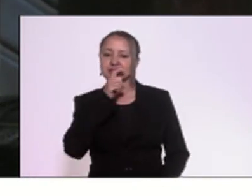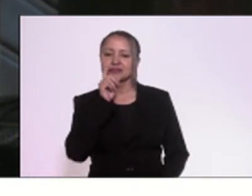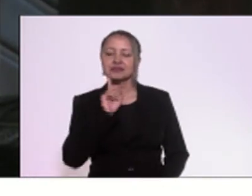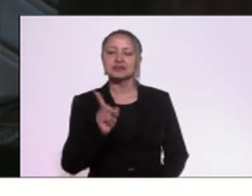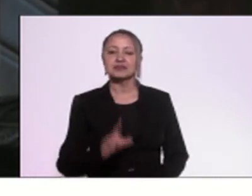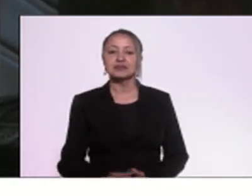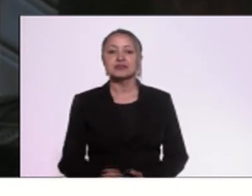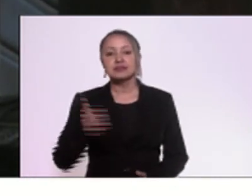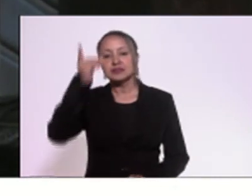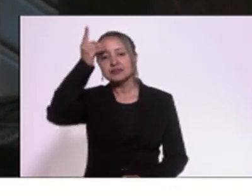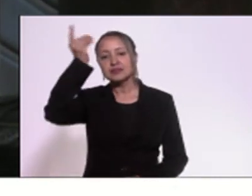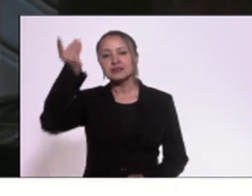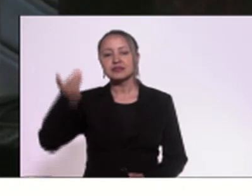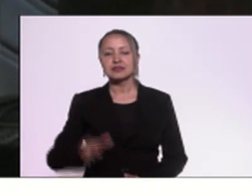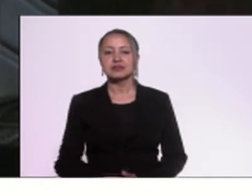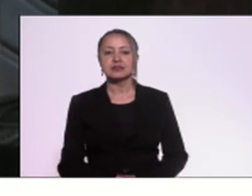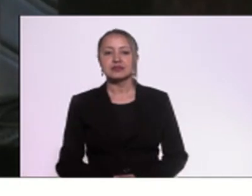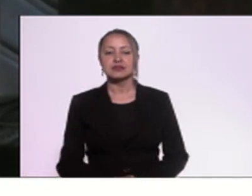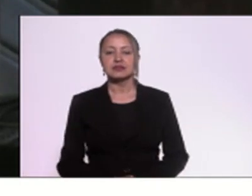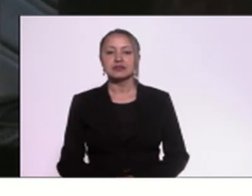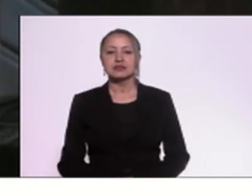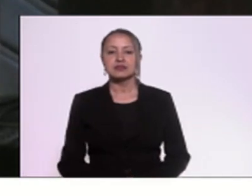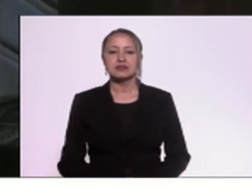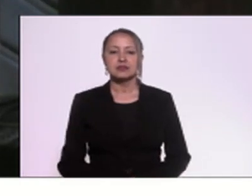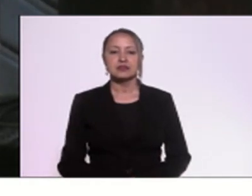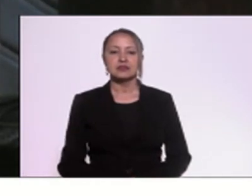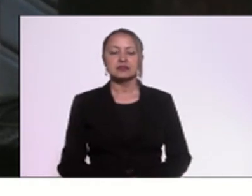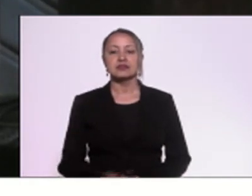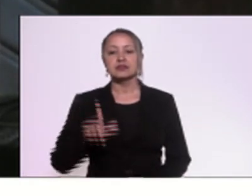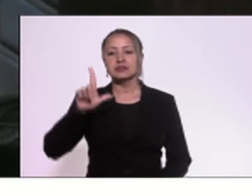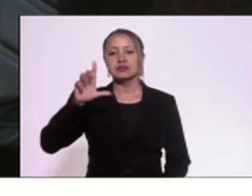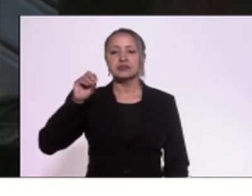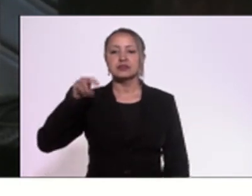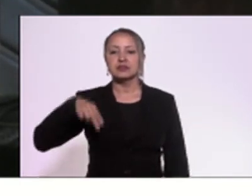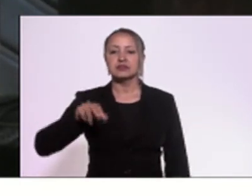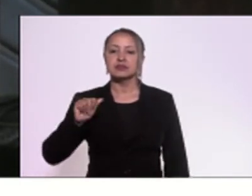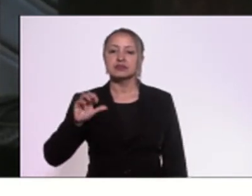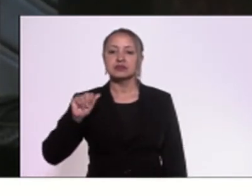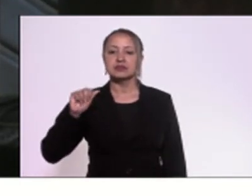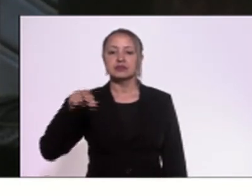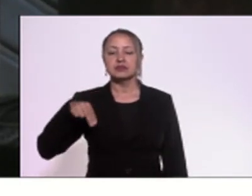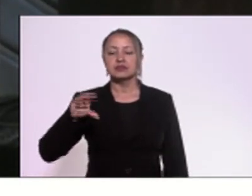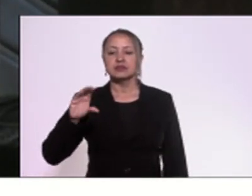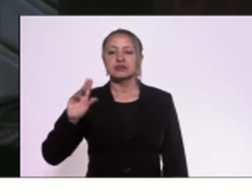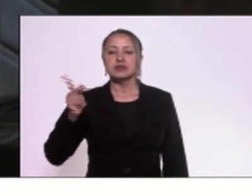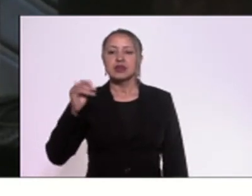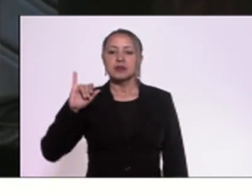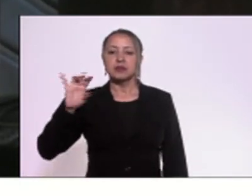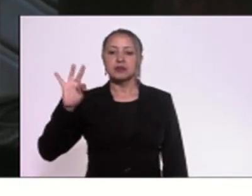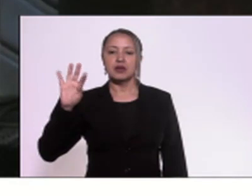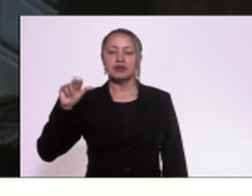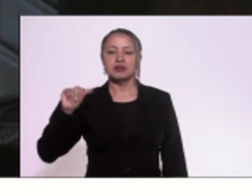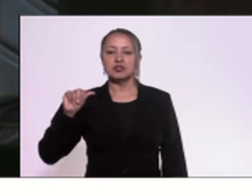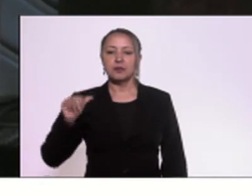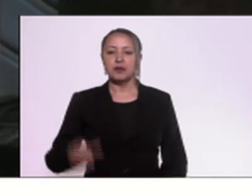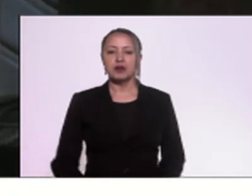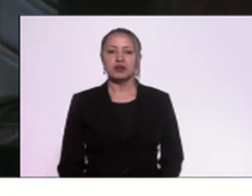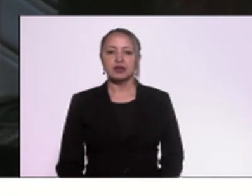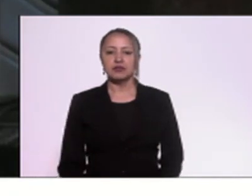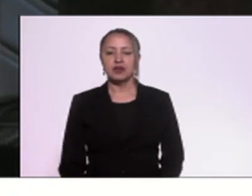democrata, do Partido Democrata. Não precisa ser de esquerda, Max, para acreditar em